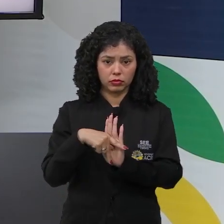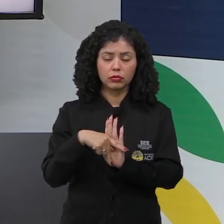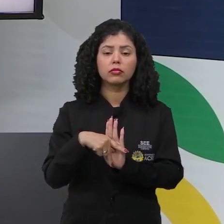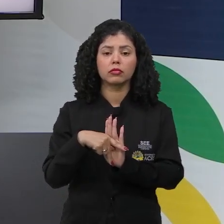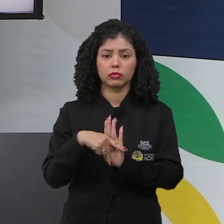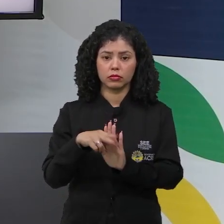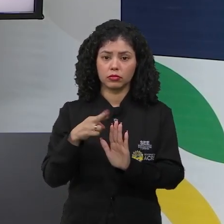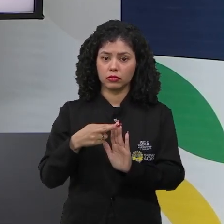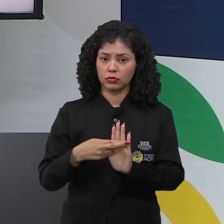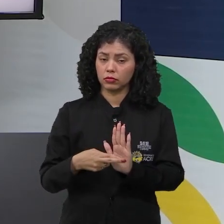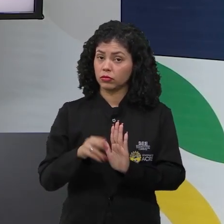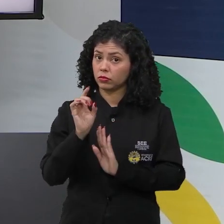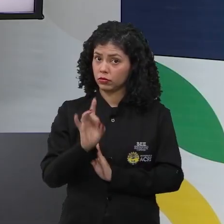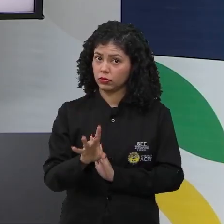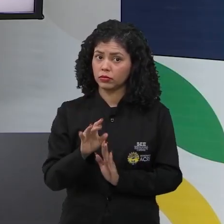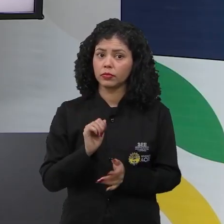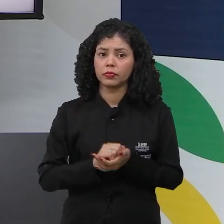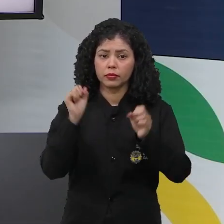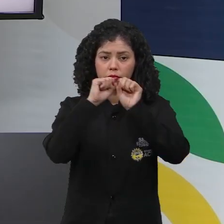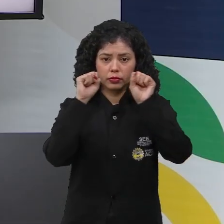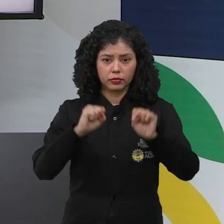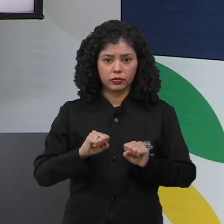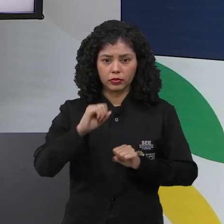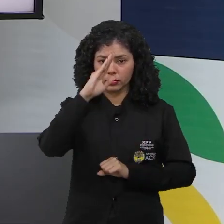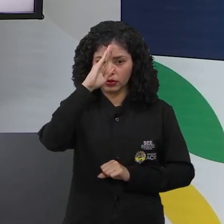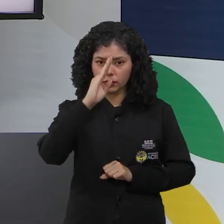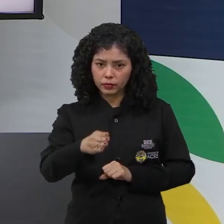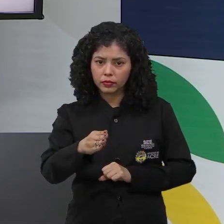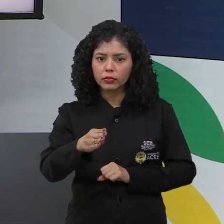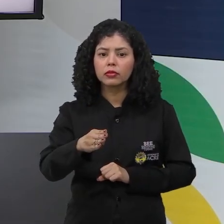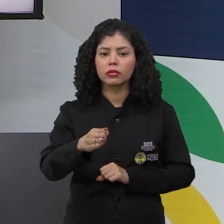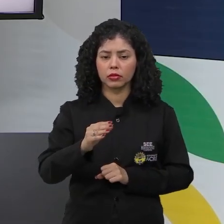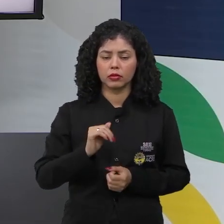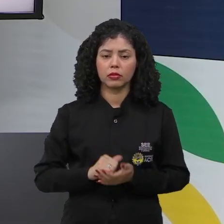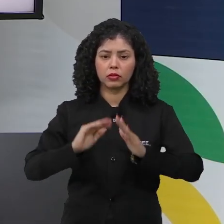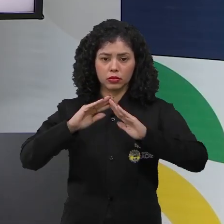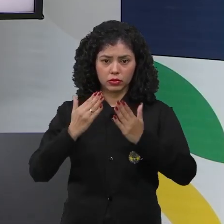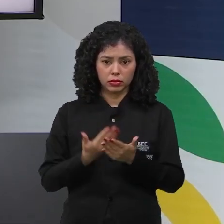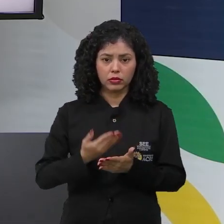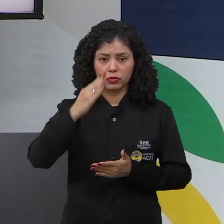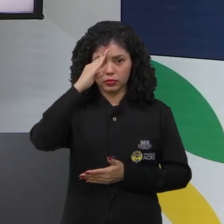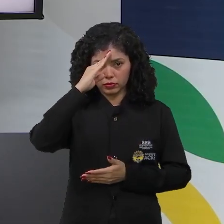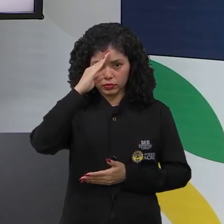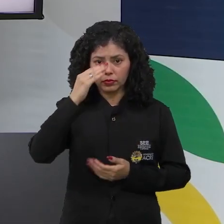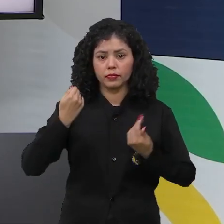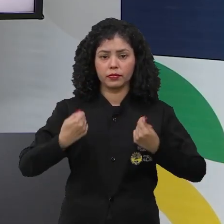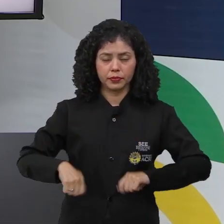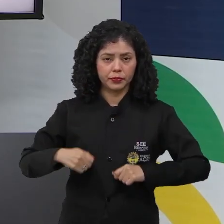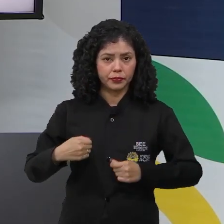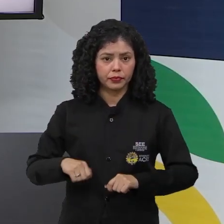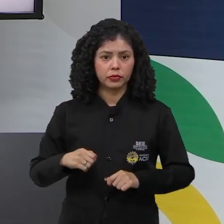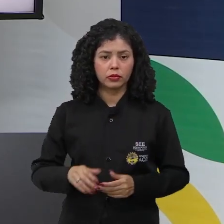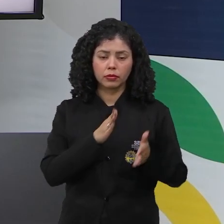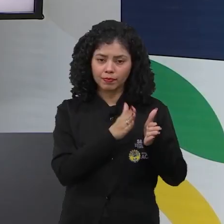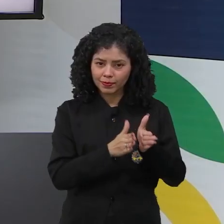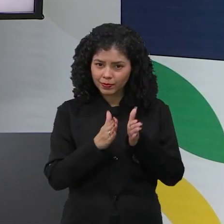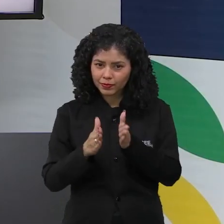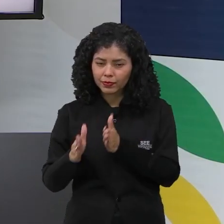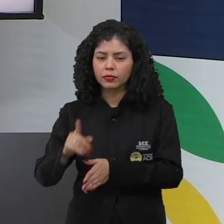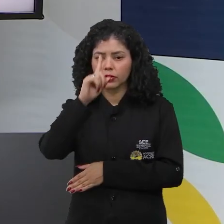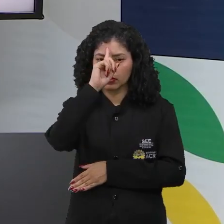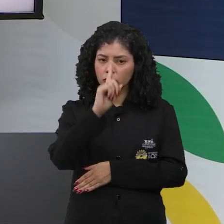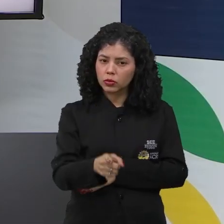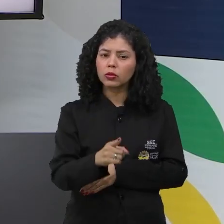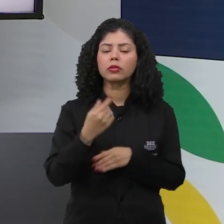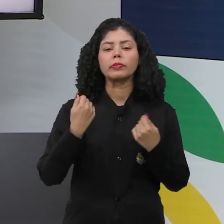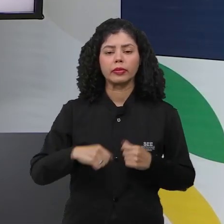com regras. Sabe um sistema militar? Sabe os colégios militares? Que você precisa ali seguir aquelas ordens,